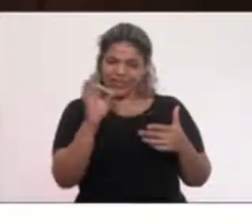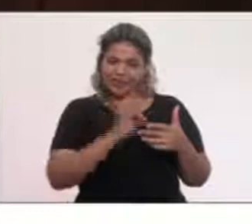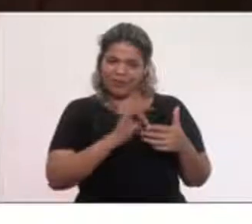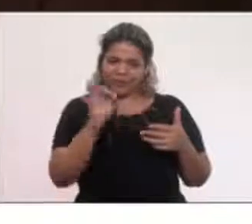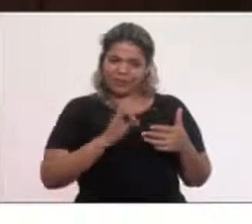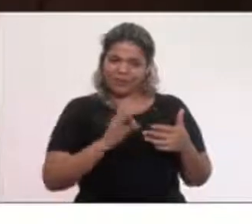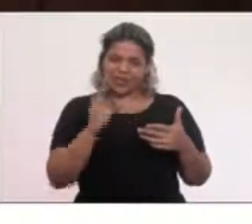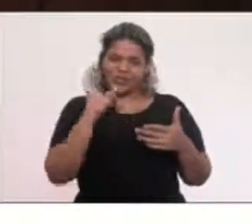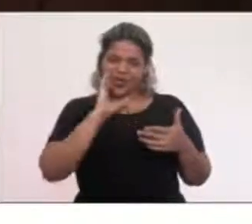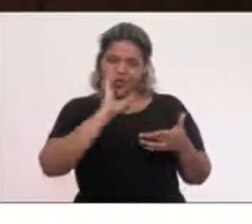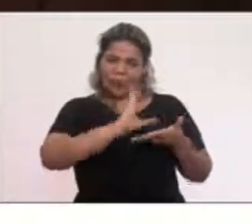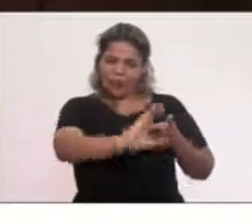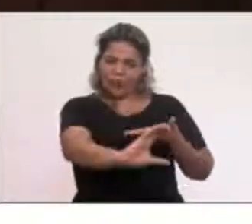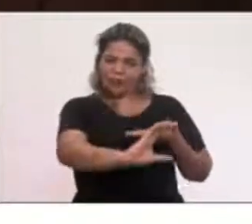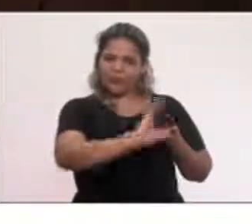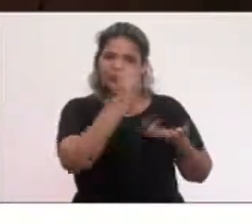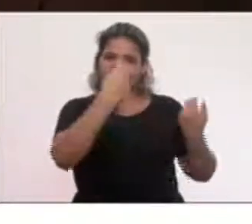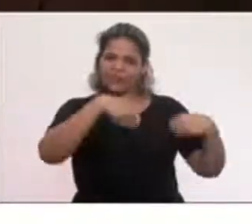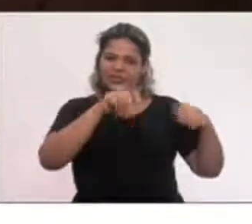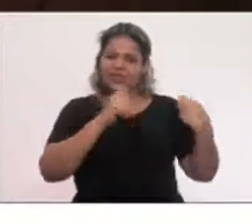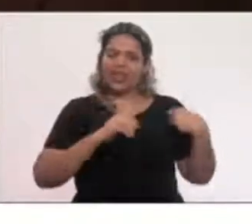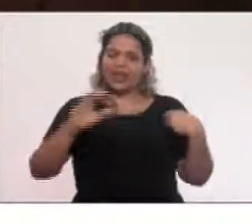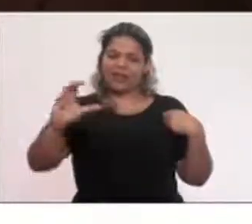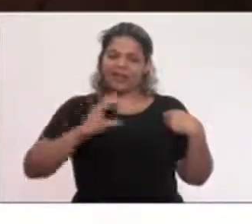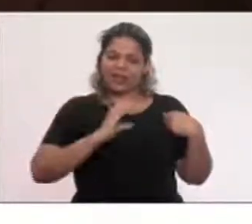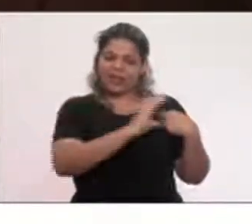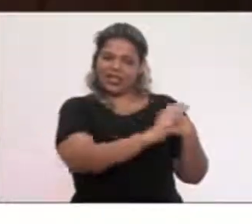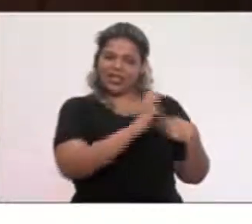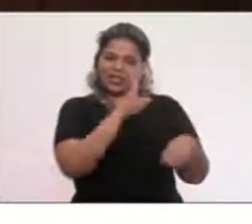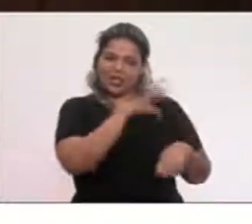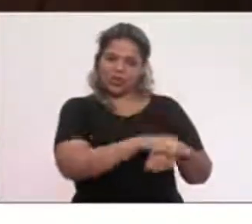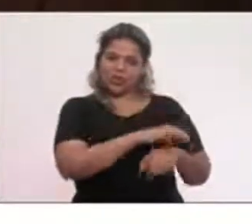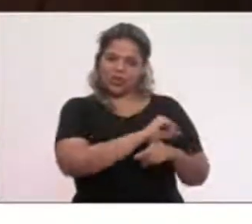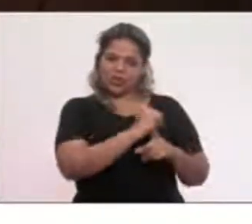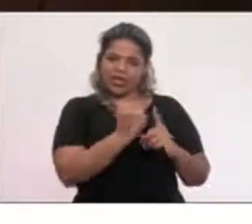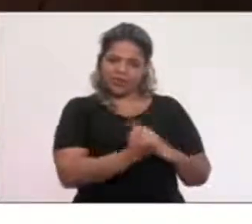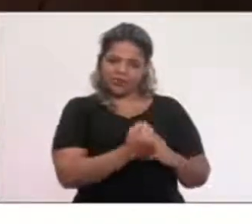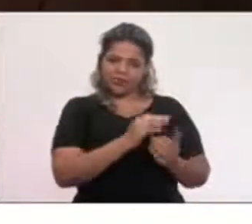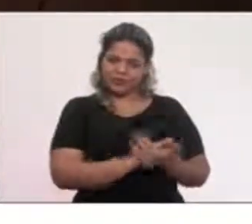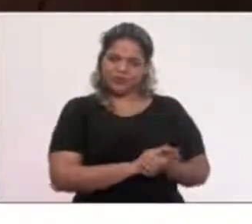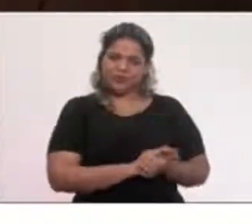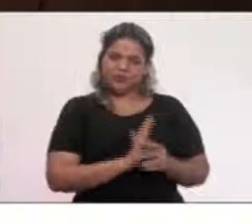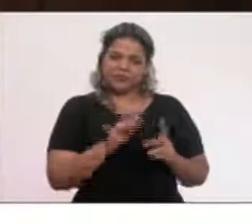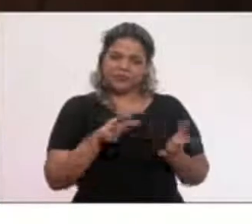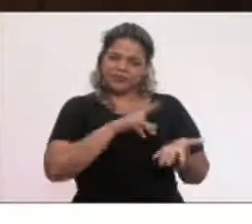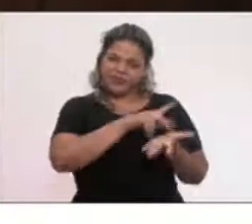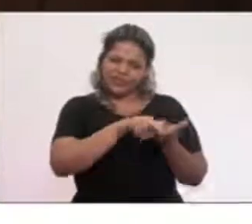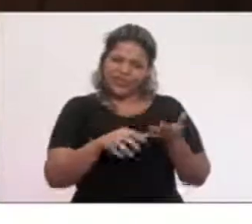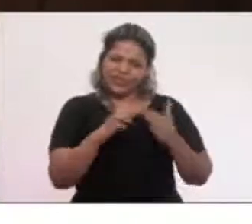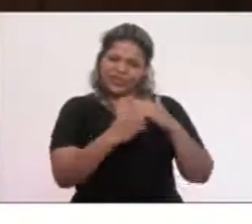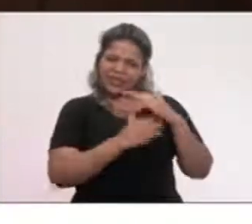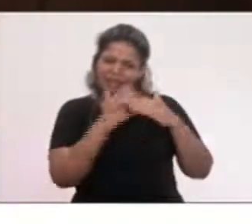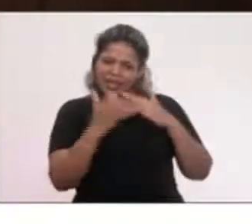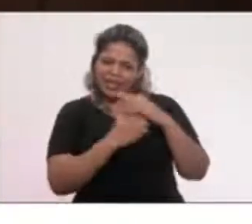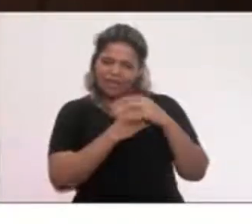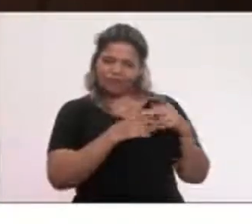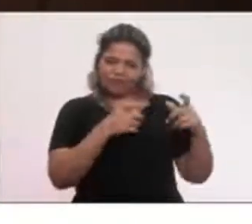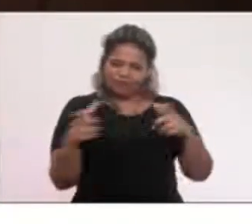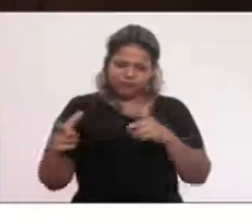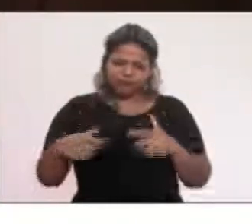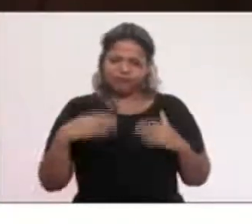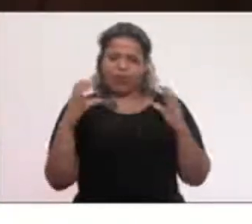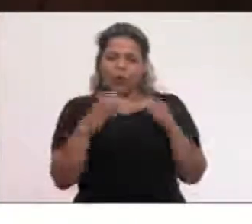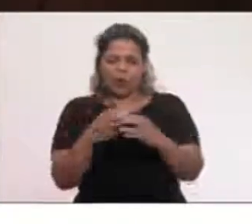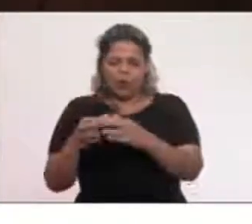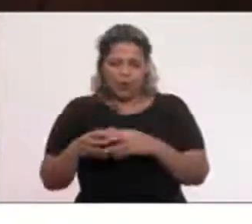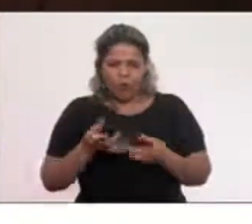dos recursos que deveriam ser direcionados à Seguridade Social. Diversas empresas, grandes grupos